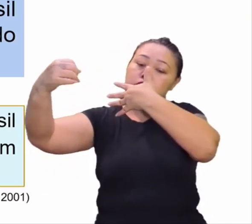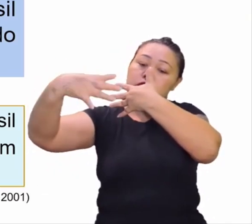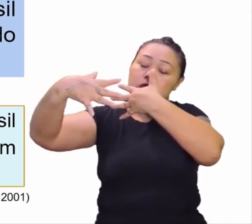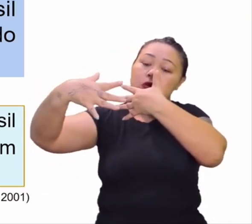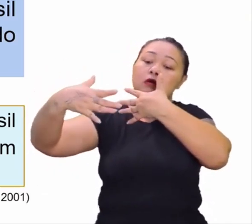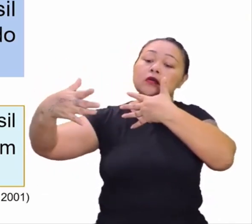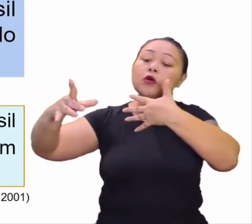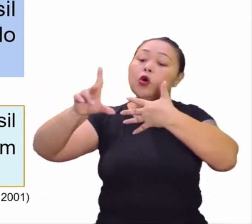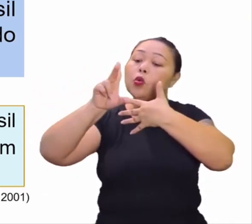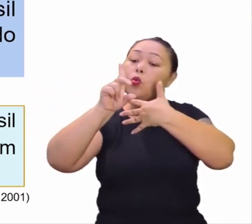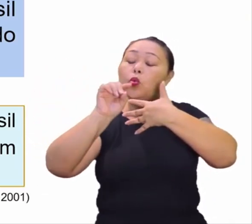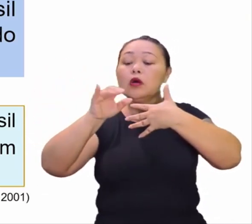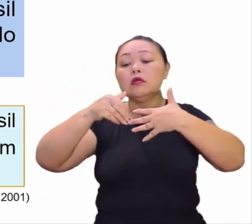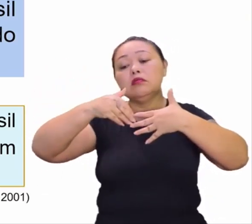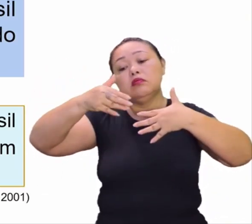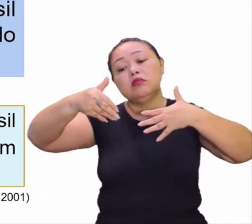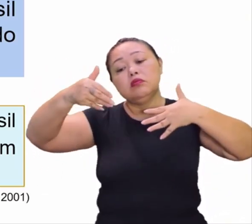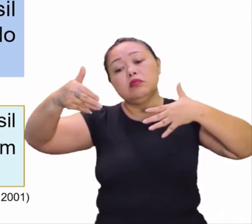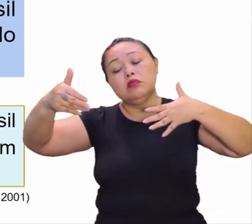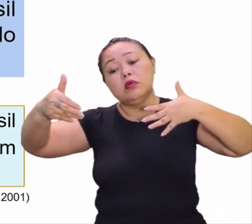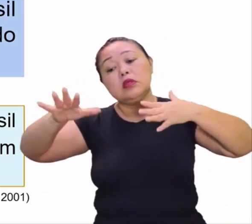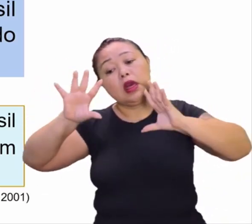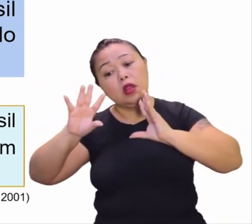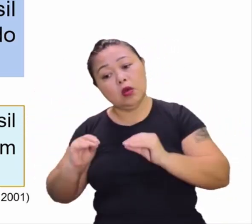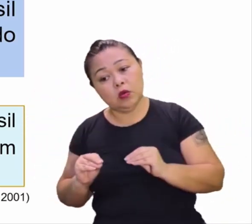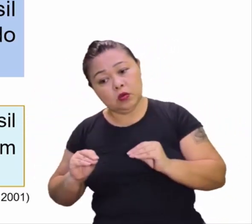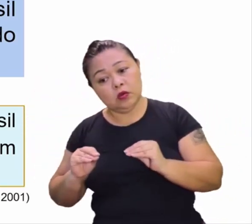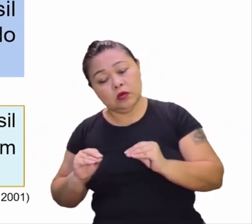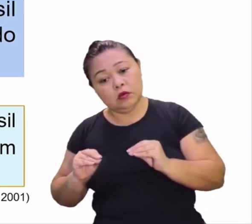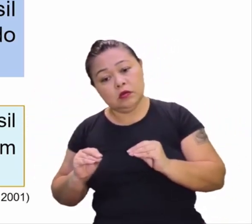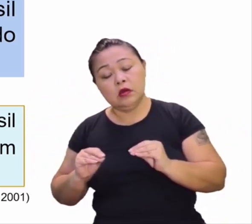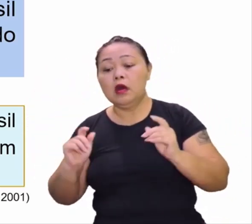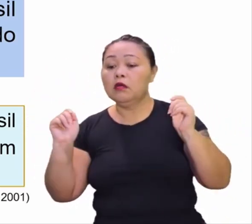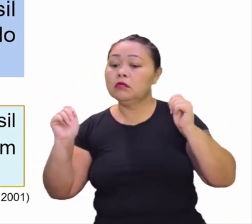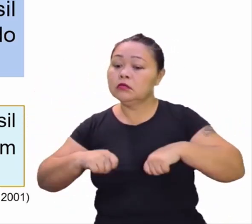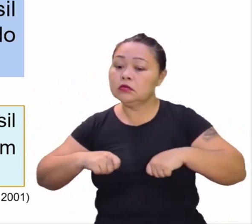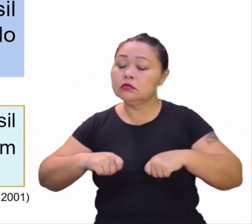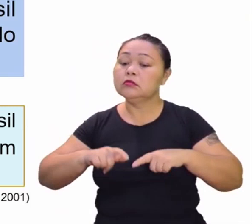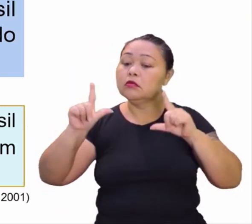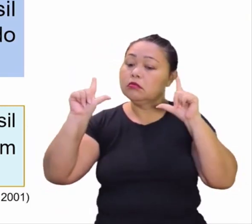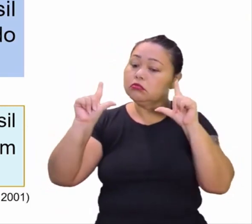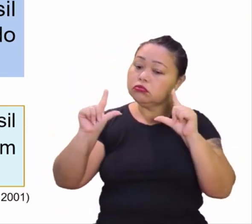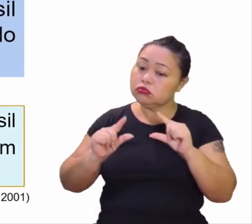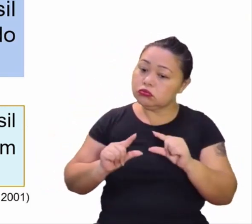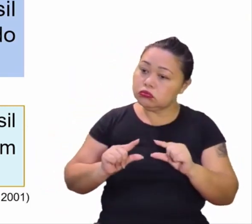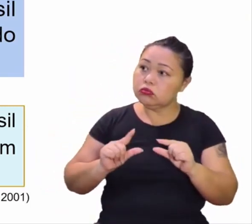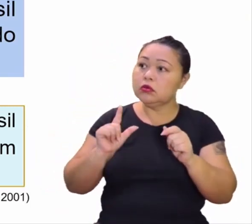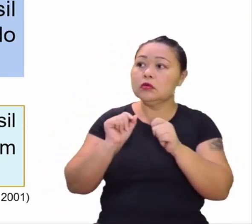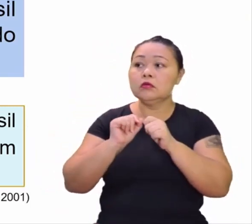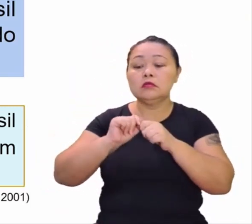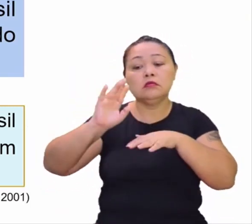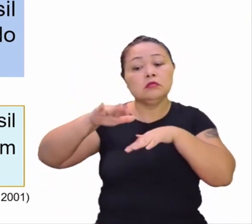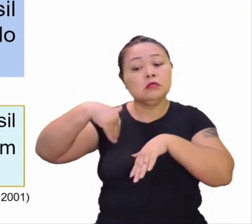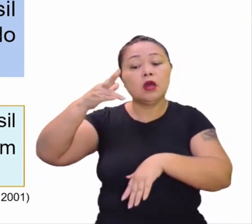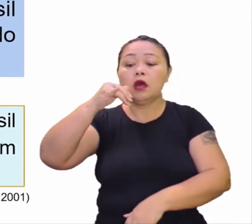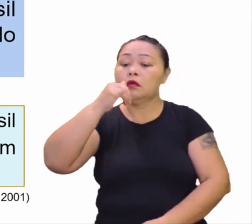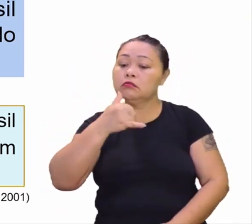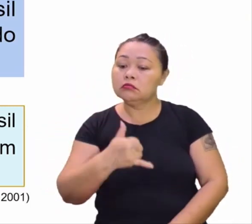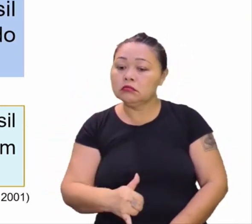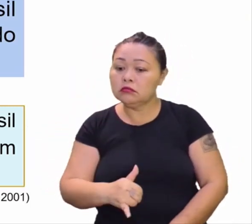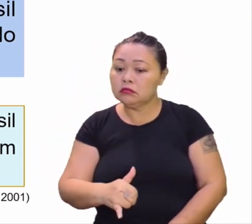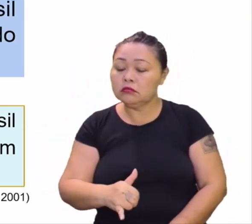intensa e os dias serão mais longos do que a noite. Então, a gente vai poder economizar mais